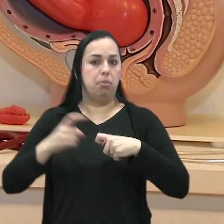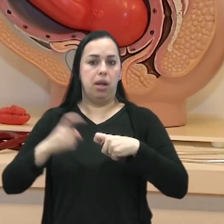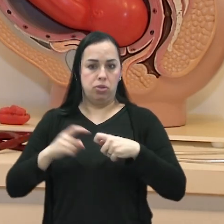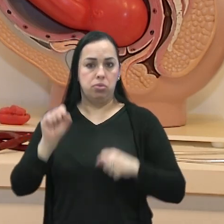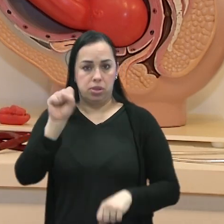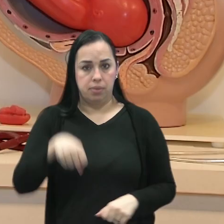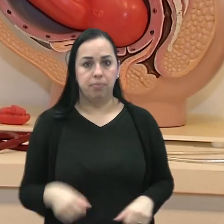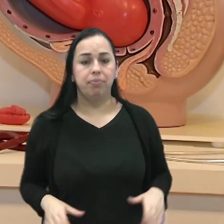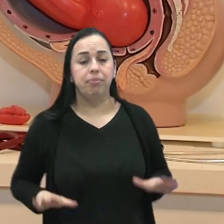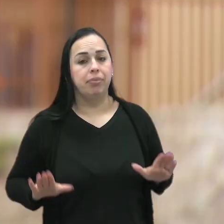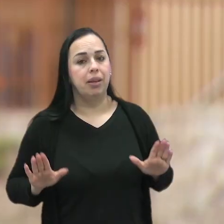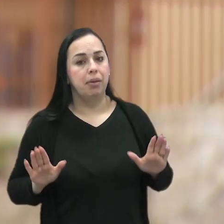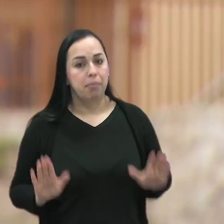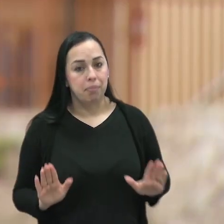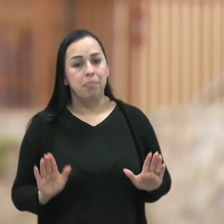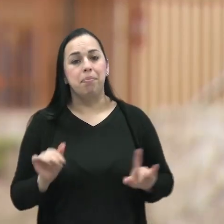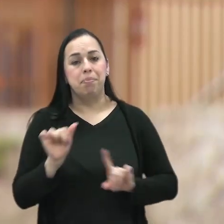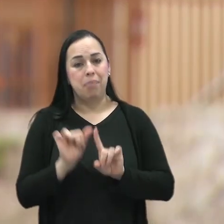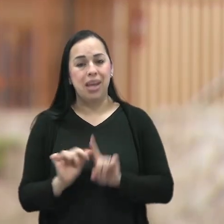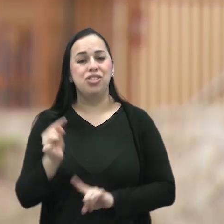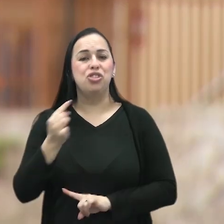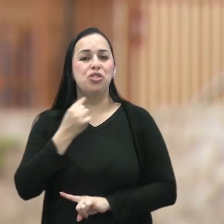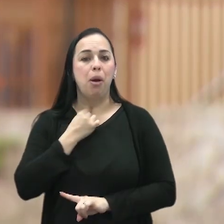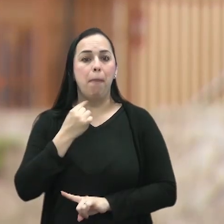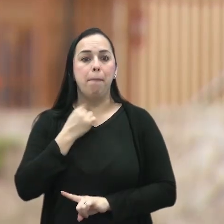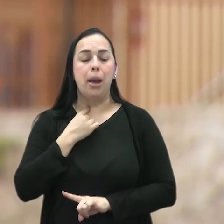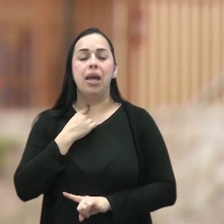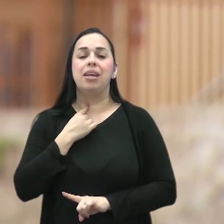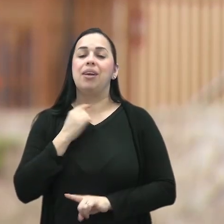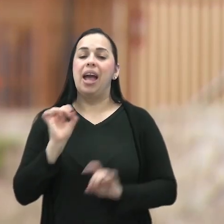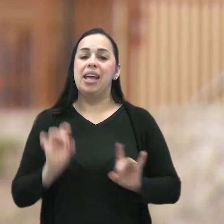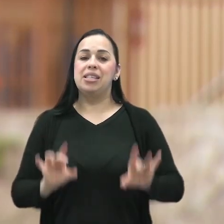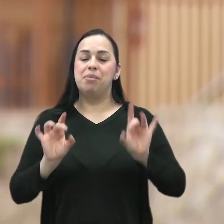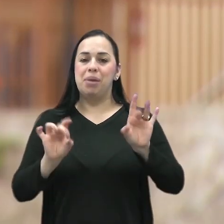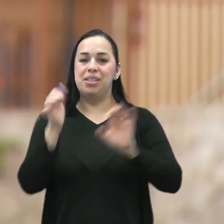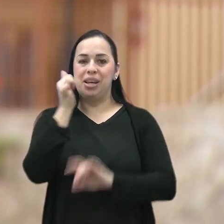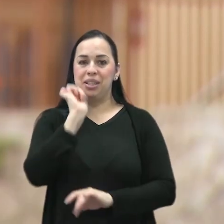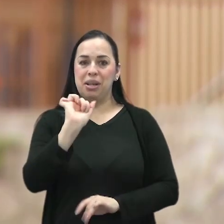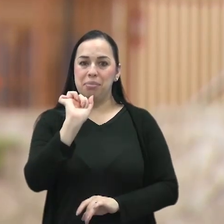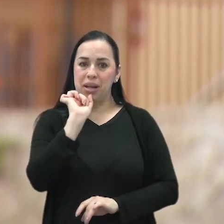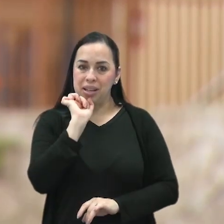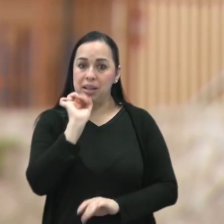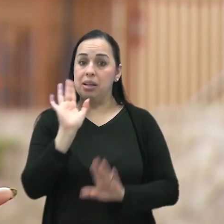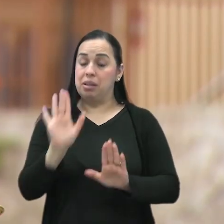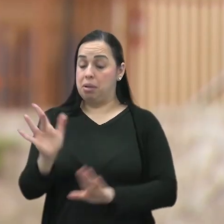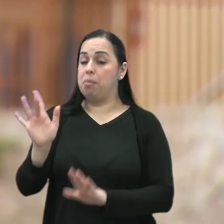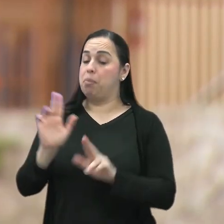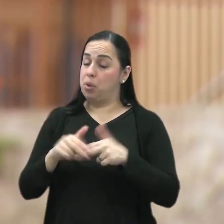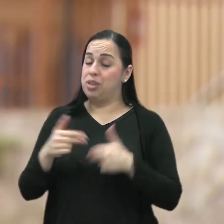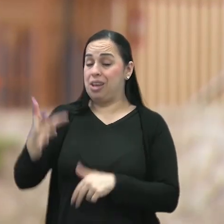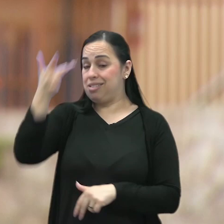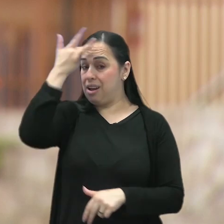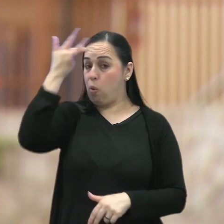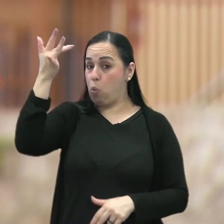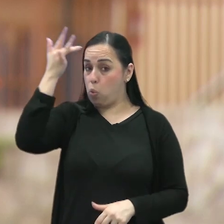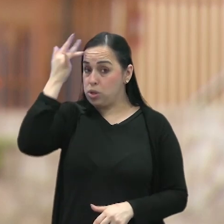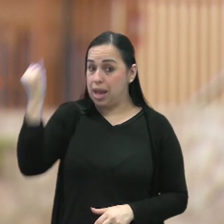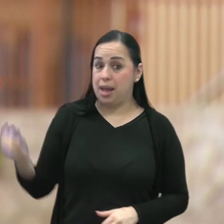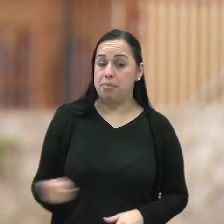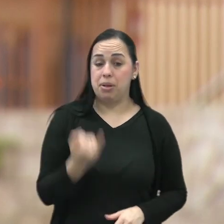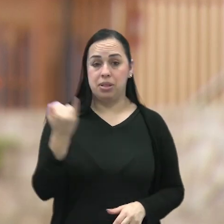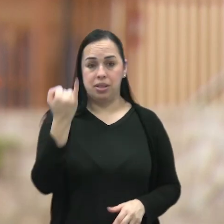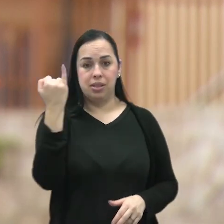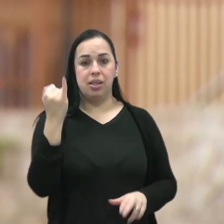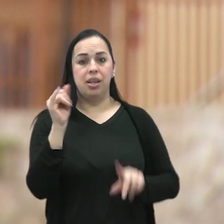tratamento especializado. Maio é conhecido como o mês das mães, e a saúde mental de quem cuida é um tema que merece